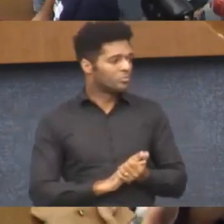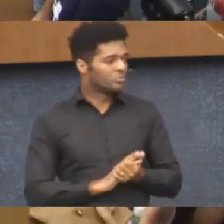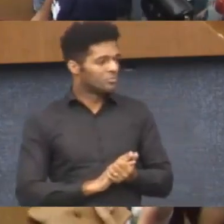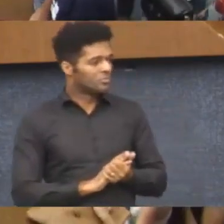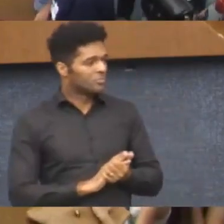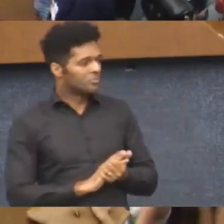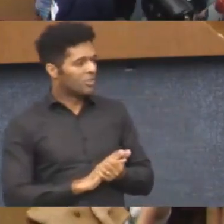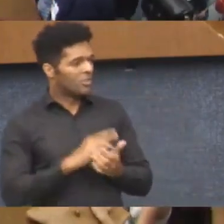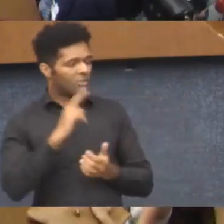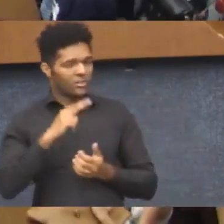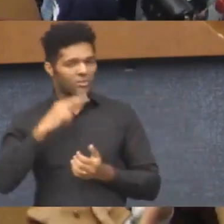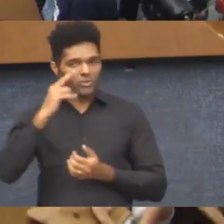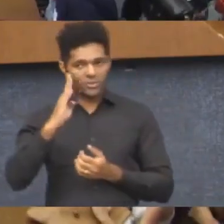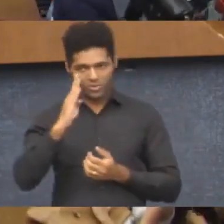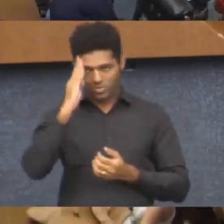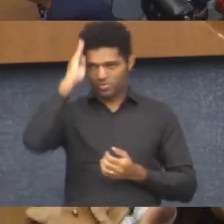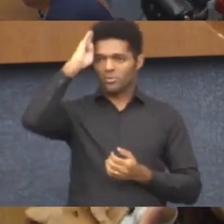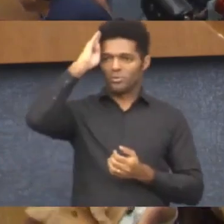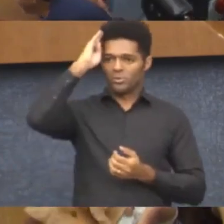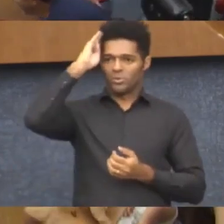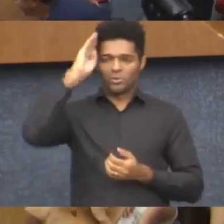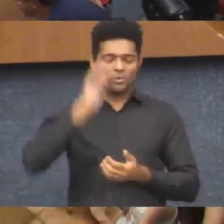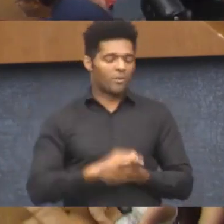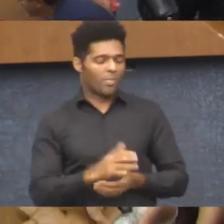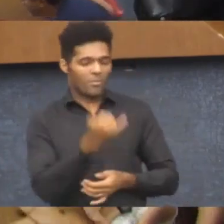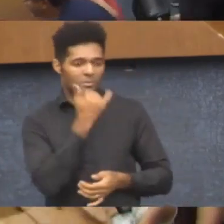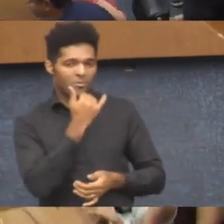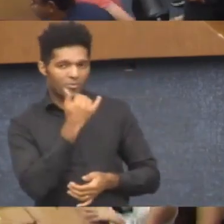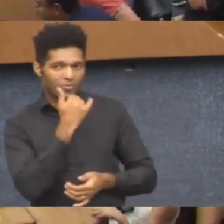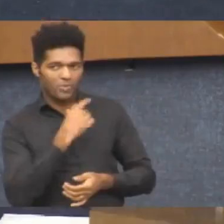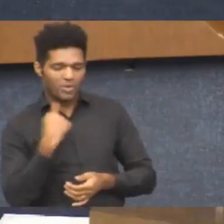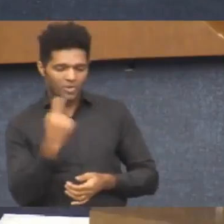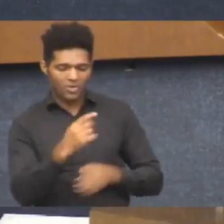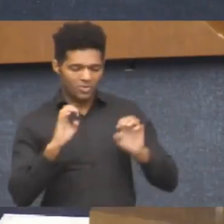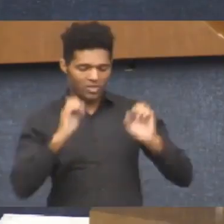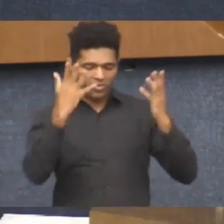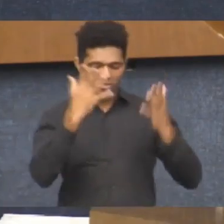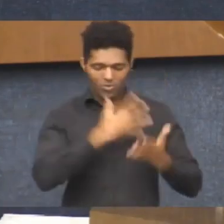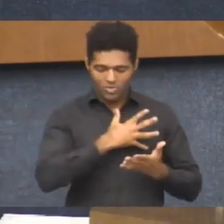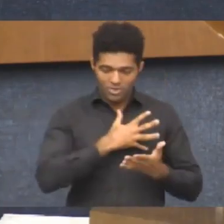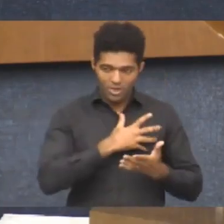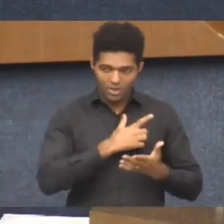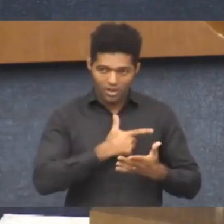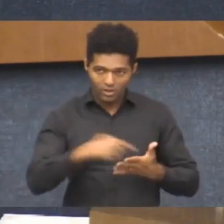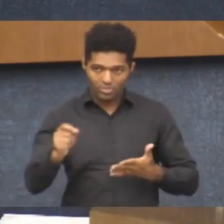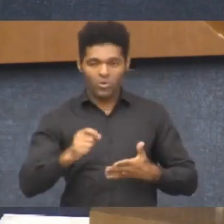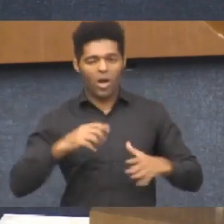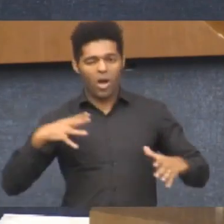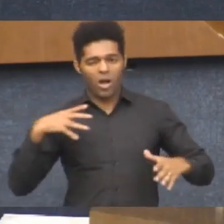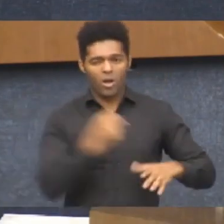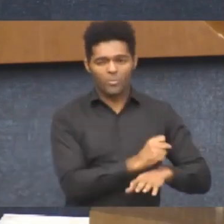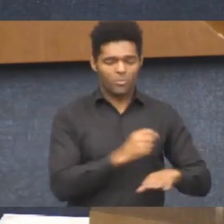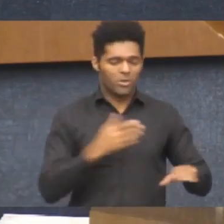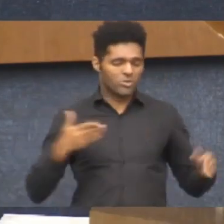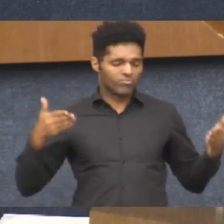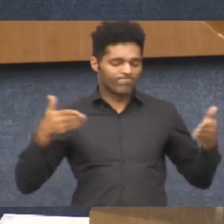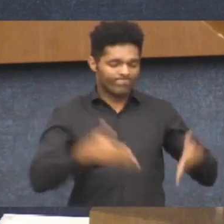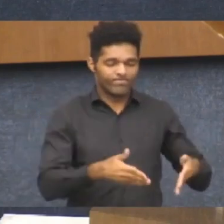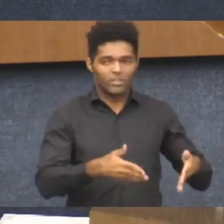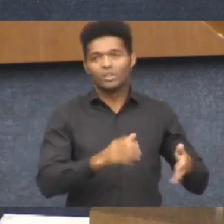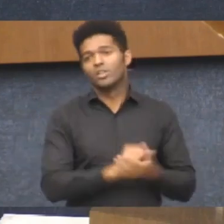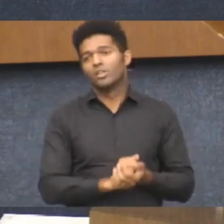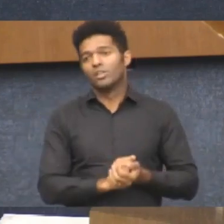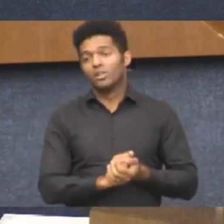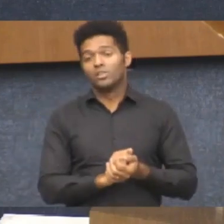Então, Bruno, me perdoa, vocês também, né? Nós saímos correndo de um evento para chegar aqui um pouco a tempo ainda. Queria